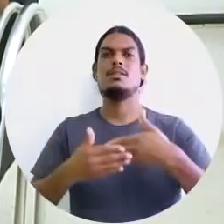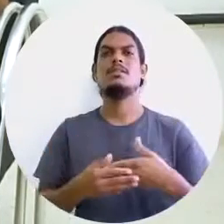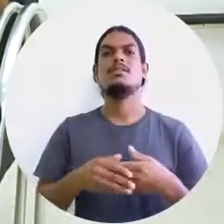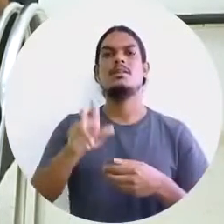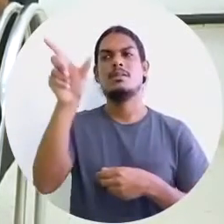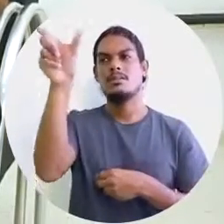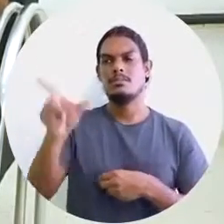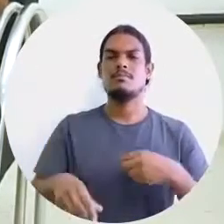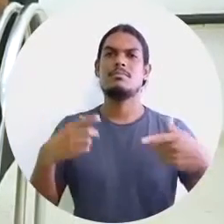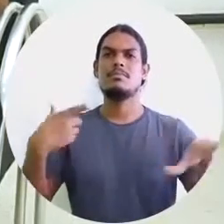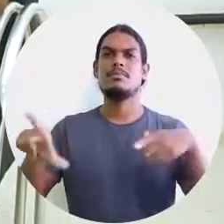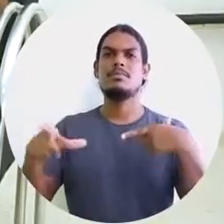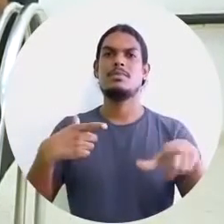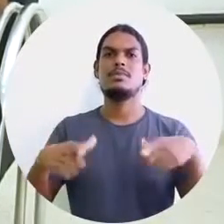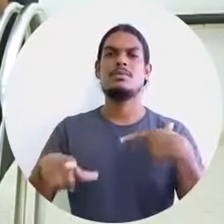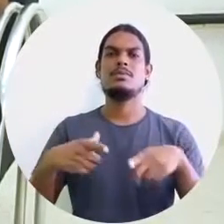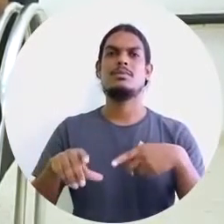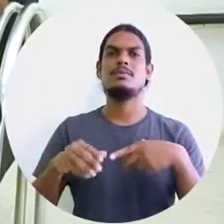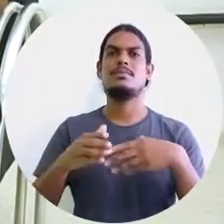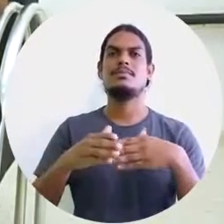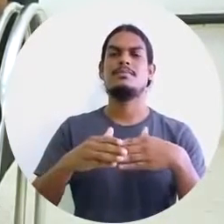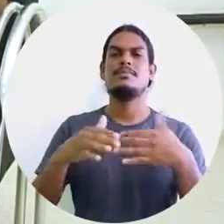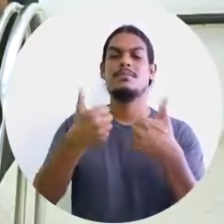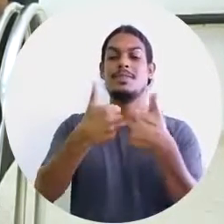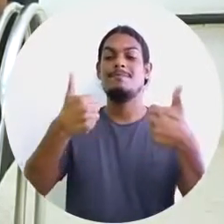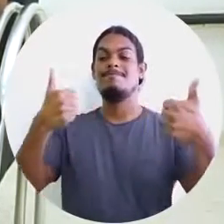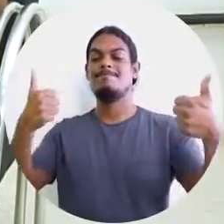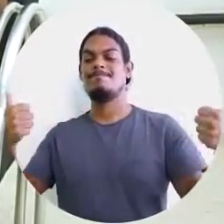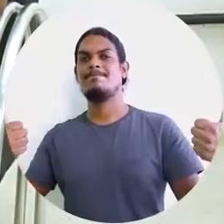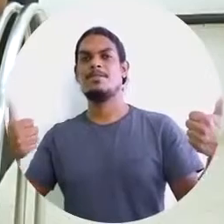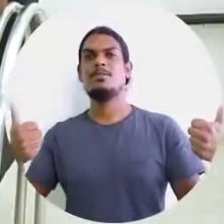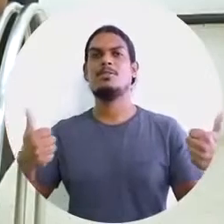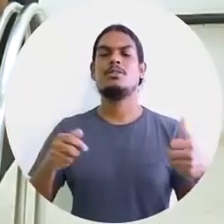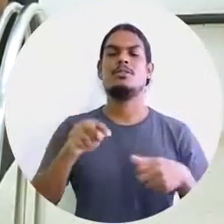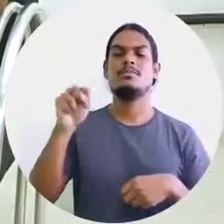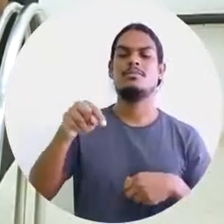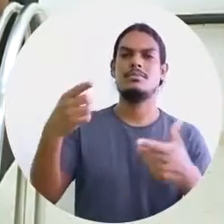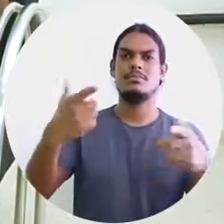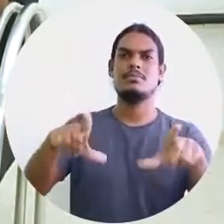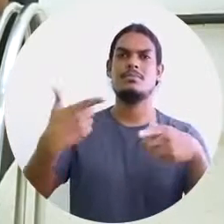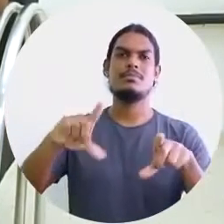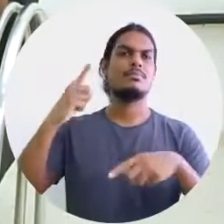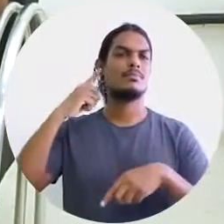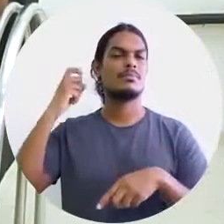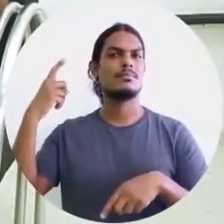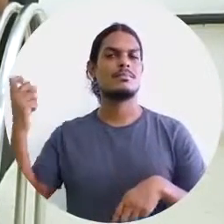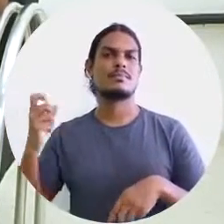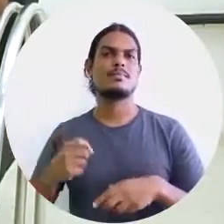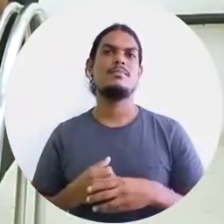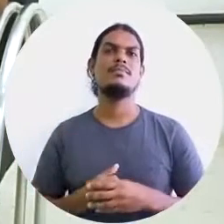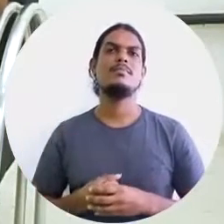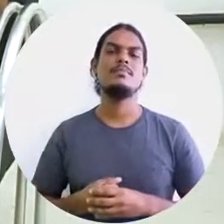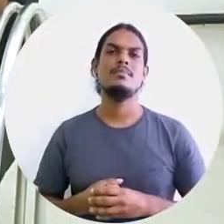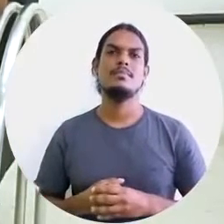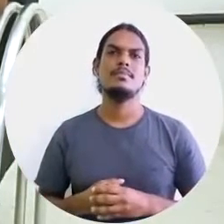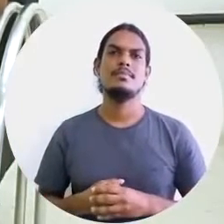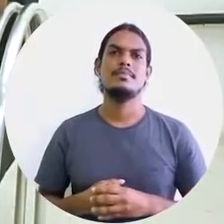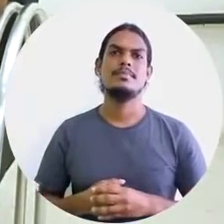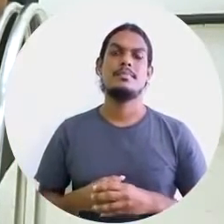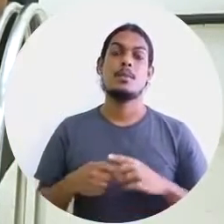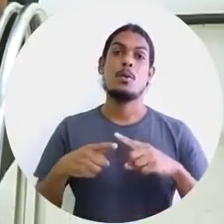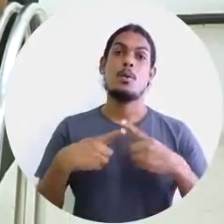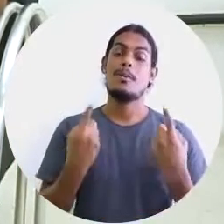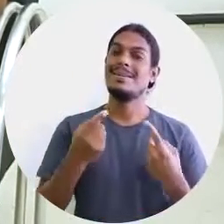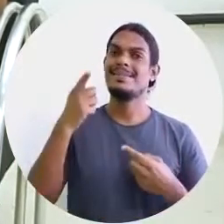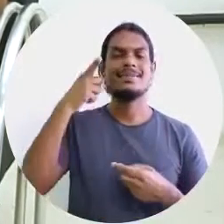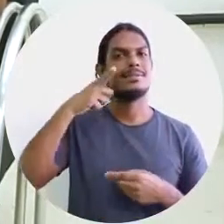trabalhador fique distante do ruído, quer dizer, o ruído não alcance o trabalhador. Mas, se isso também não